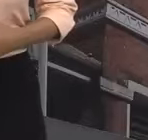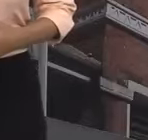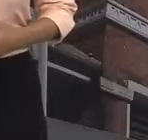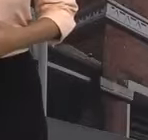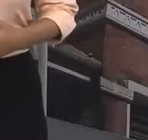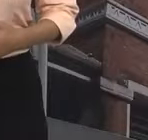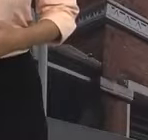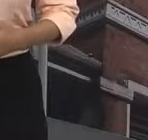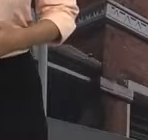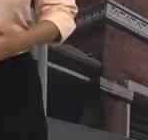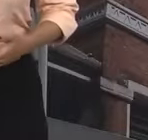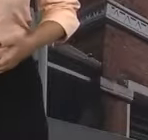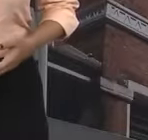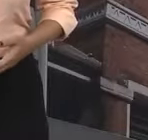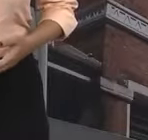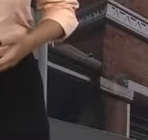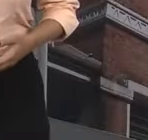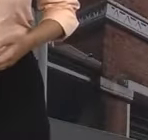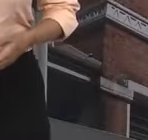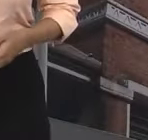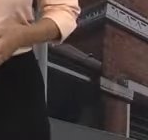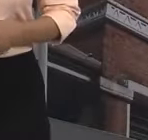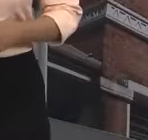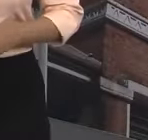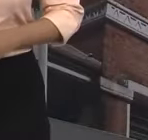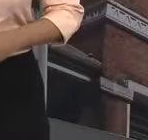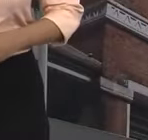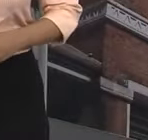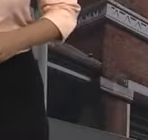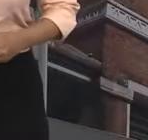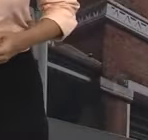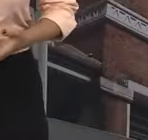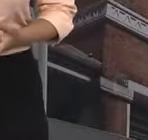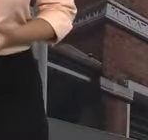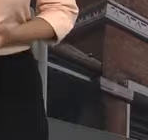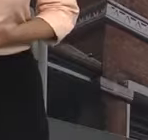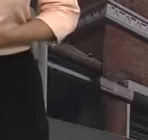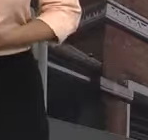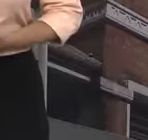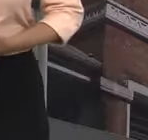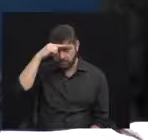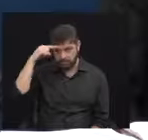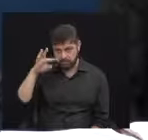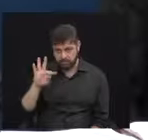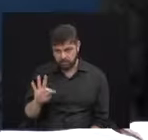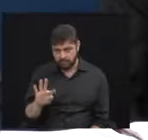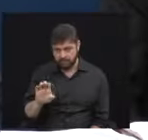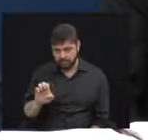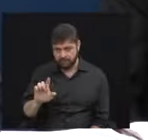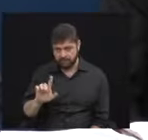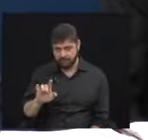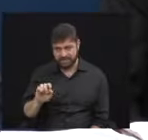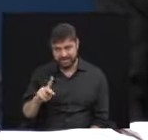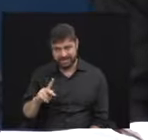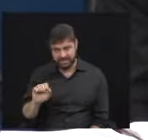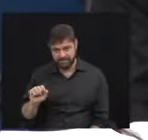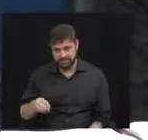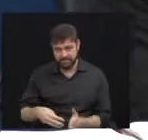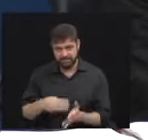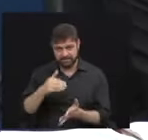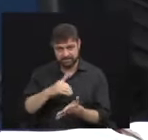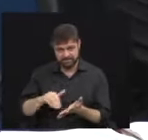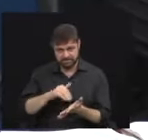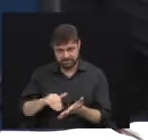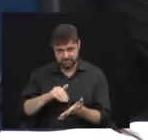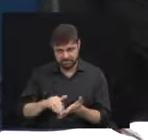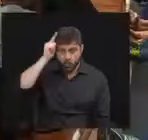Prefeito e vereadores tomam posse no plenário da Câmara e veja nesta edição a cobertura completa da cerimônia. Rafa Zimbaldi é eleito presidente do